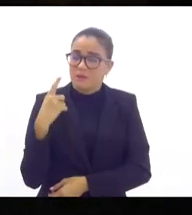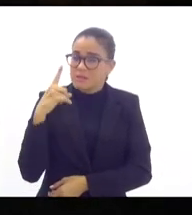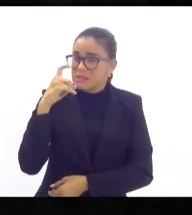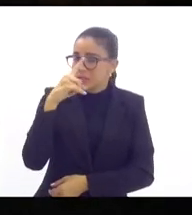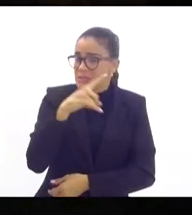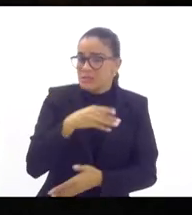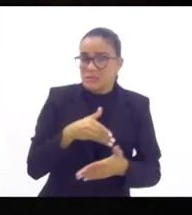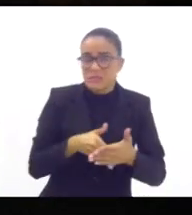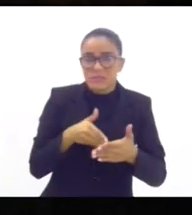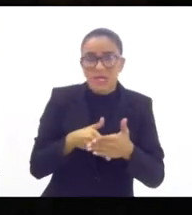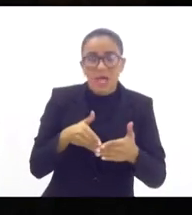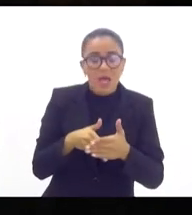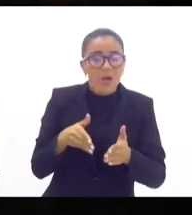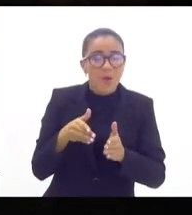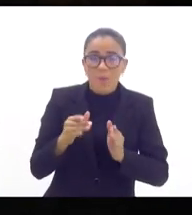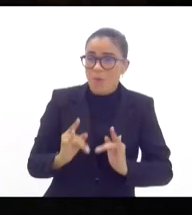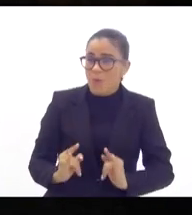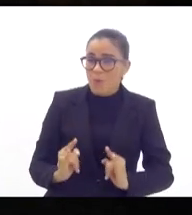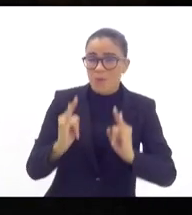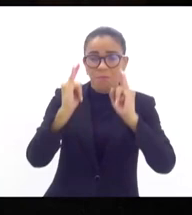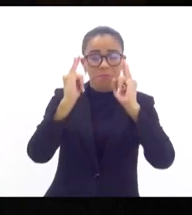meu prédio é bombardeado